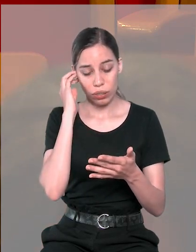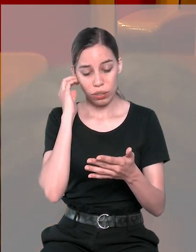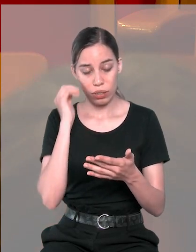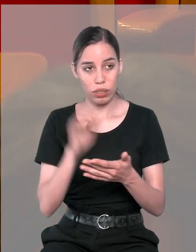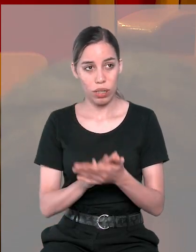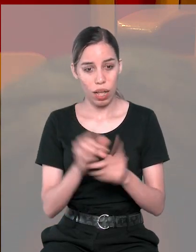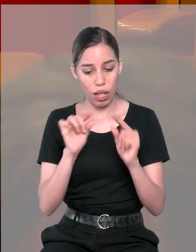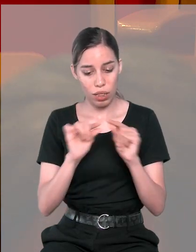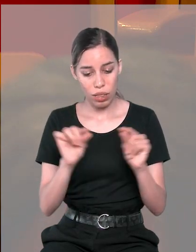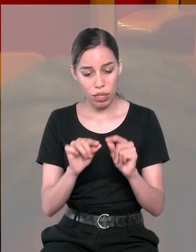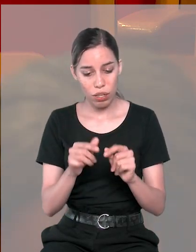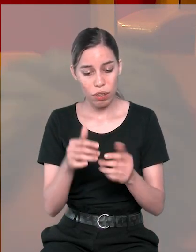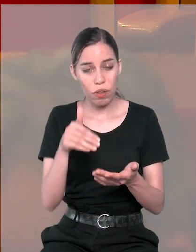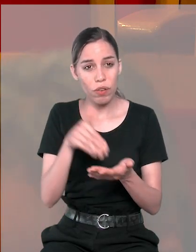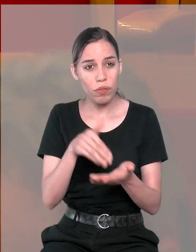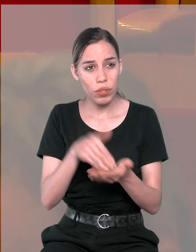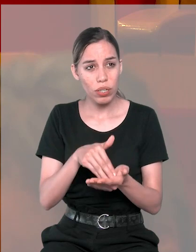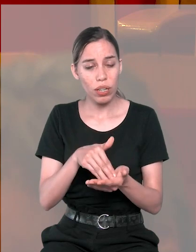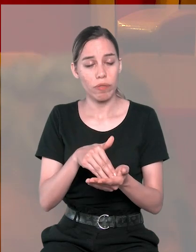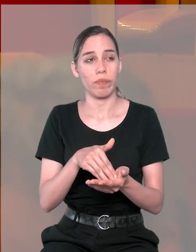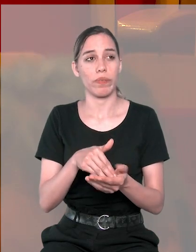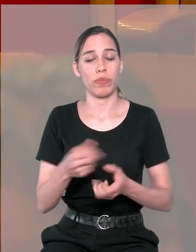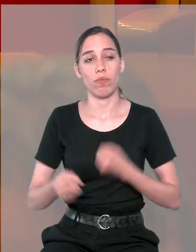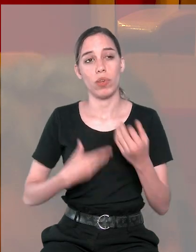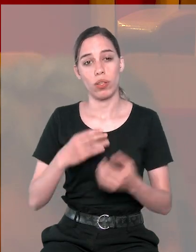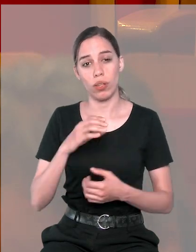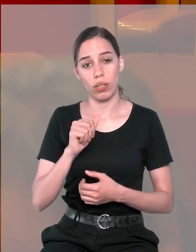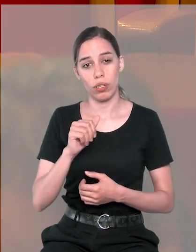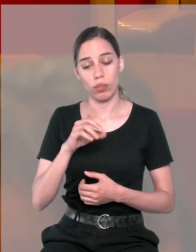as linhas finais do poema do Carlos Drummond de Andrade.